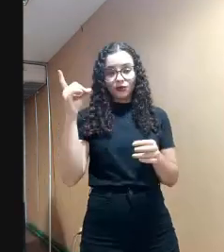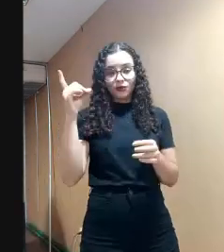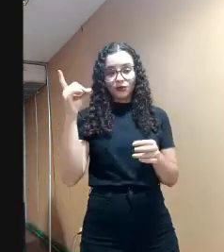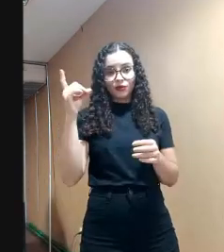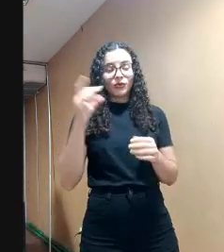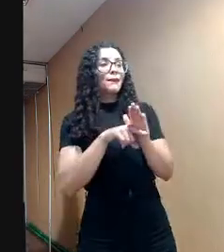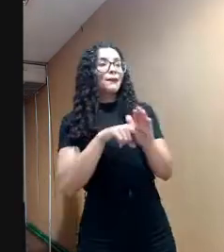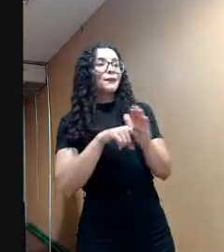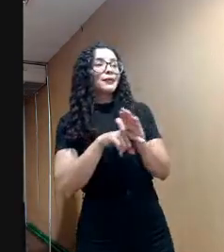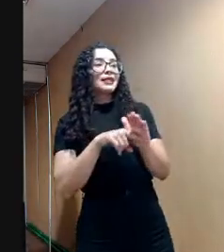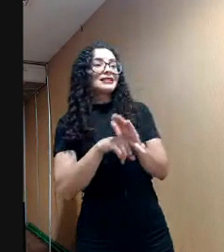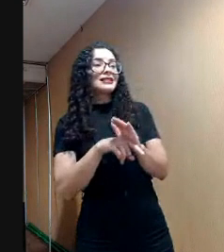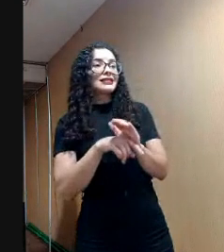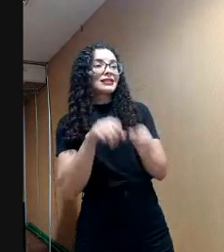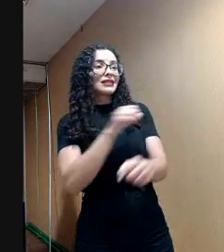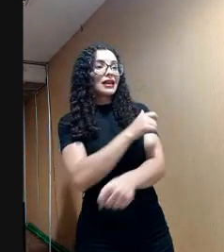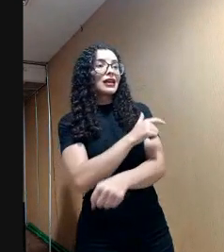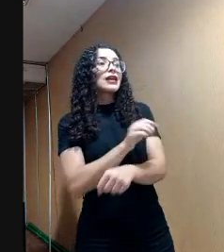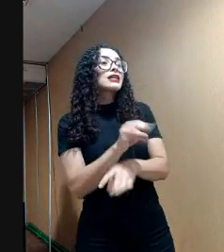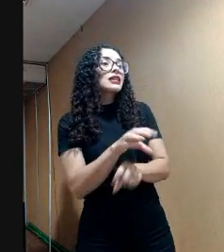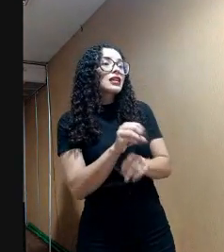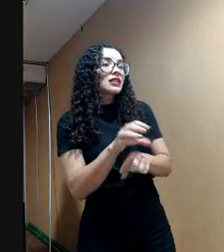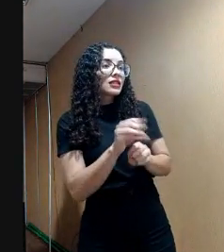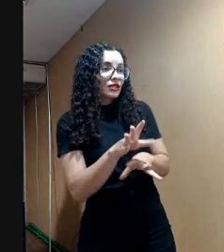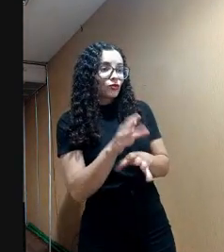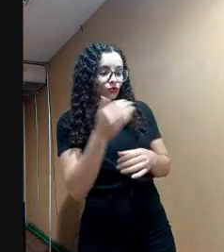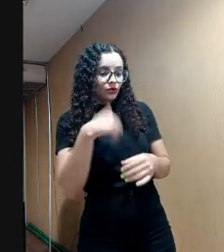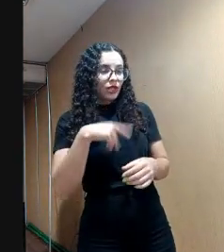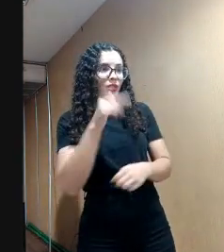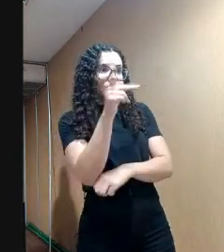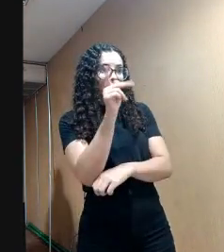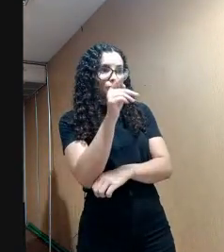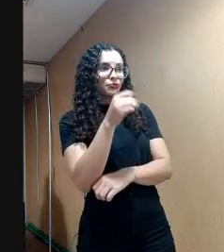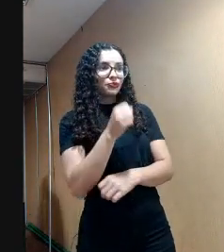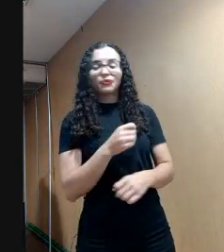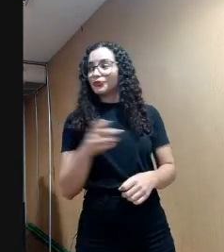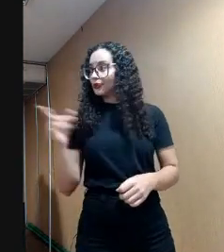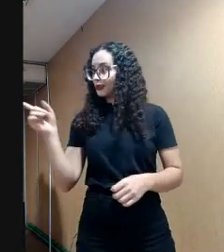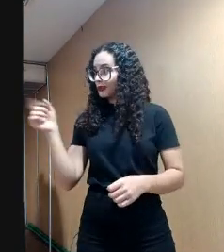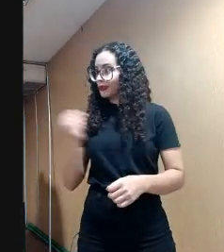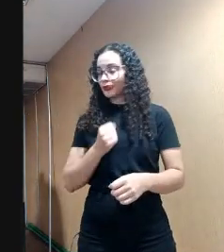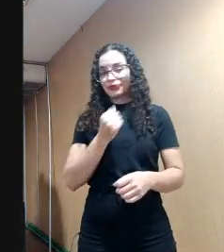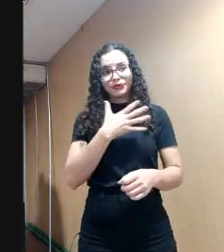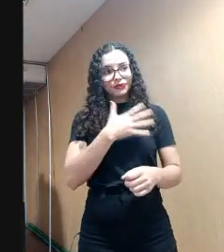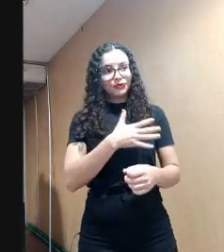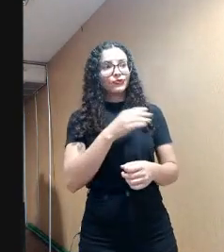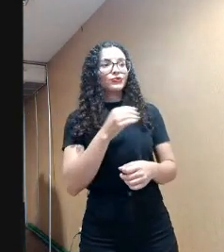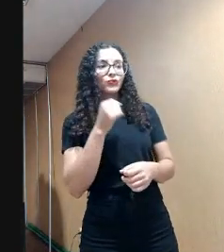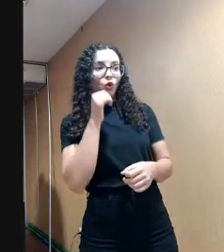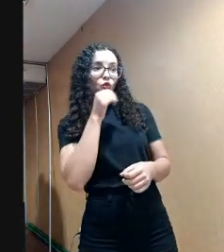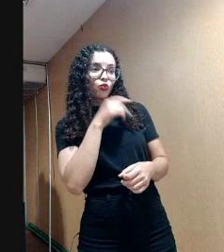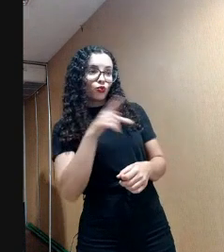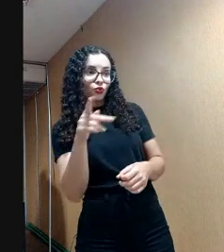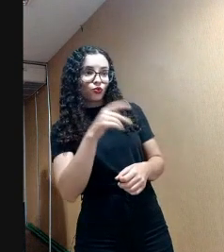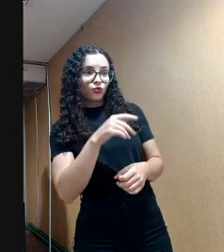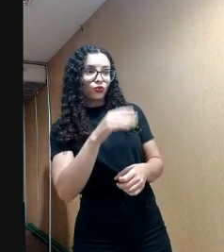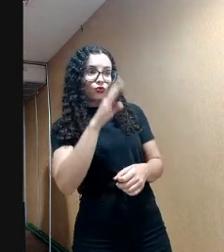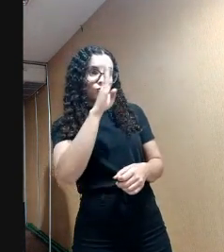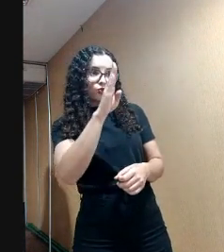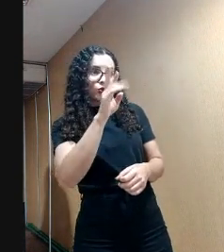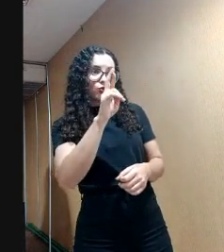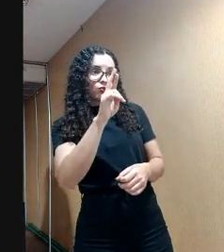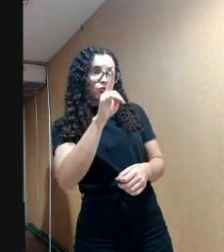Oliveira. Boa noite a todos e todas. Então, é com muita alegria que estamos aqui